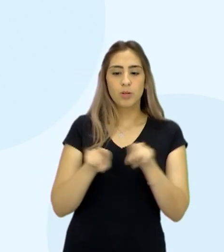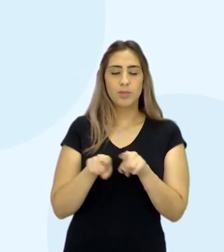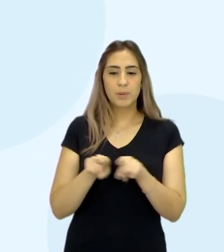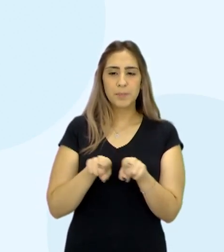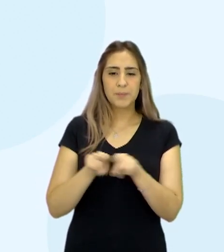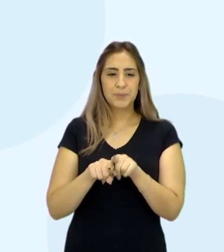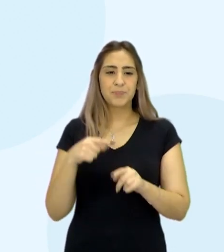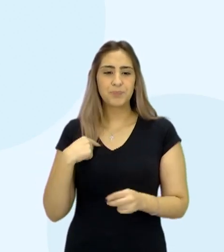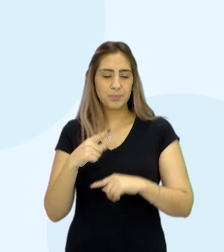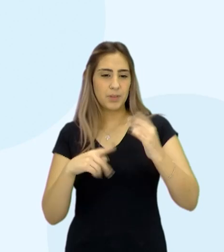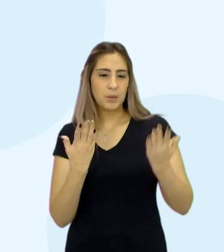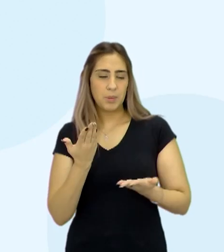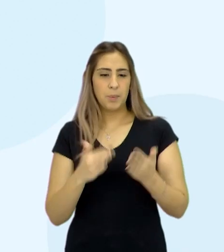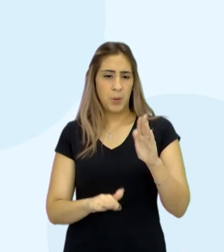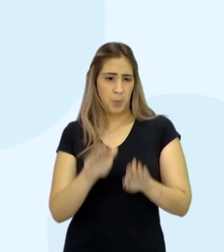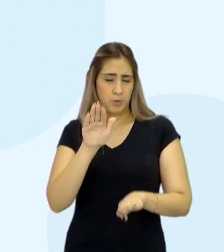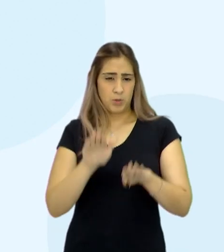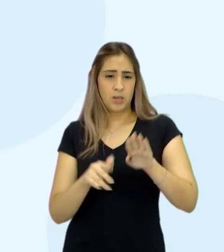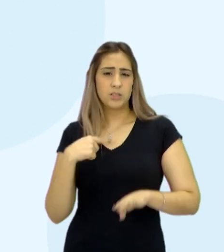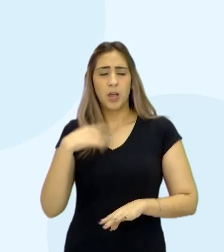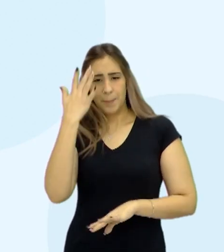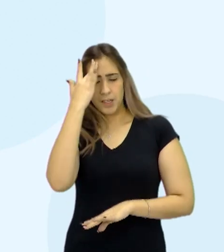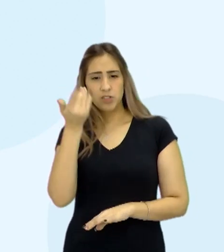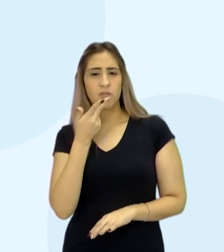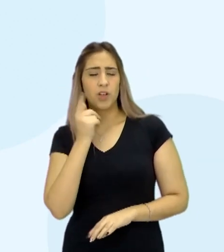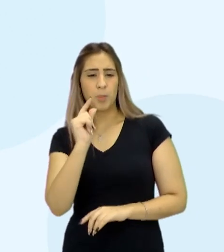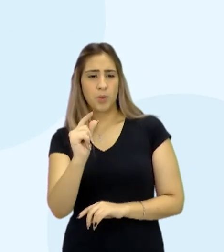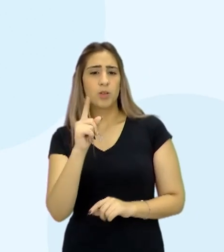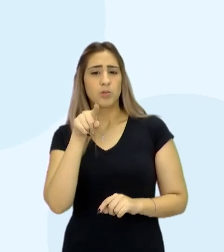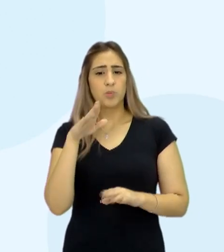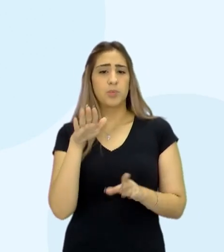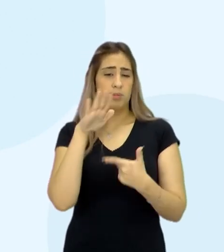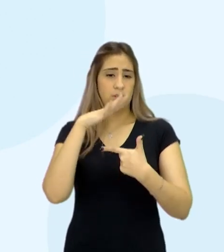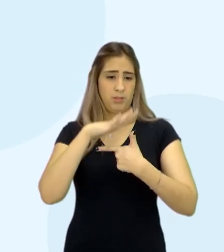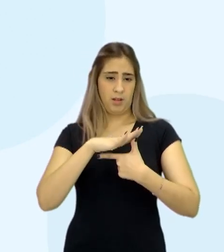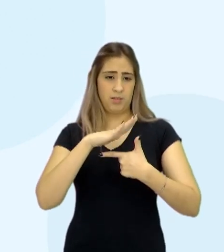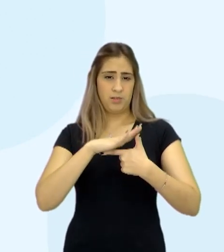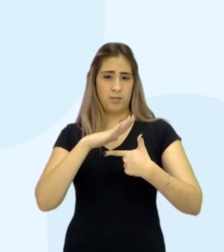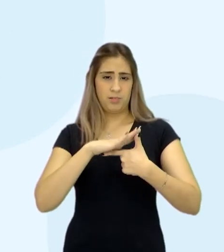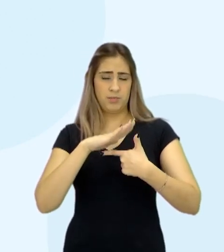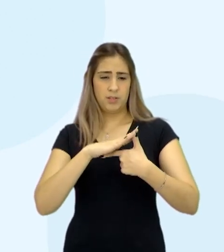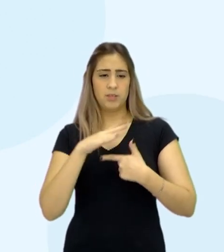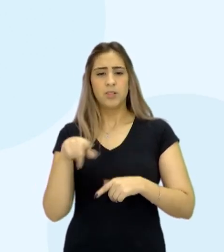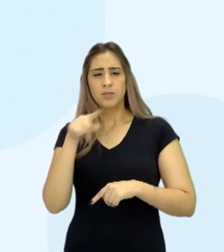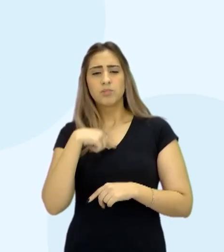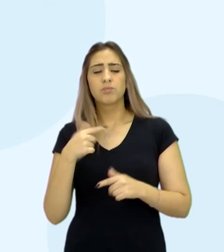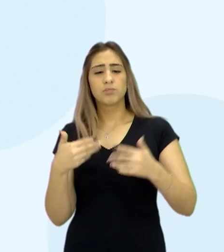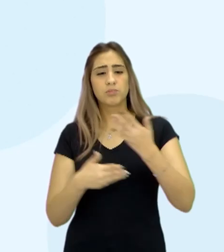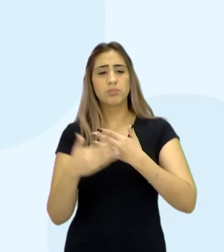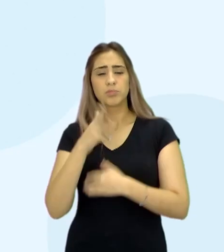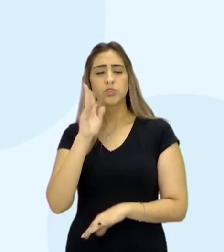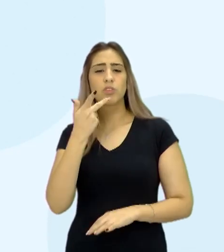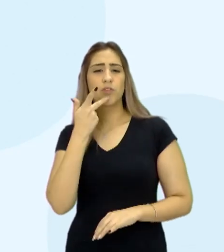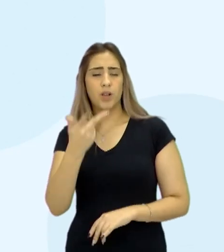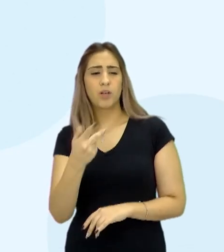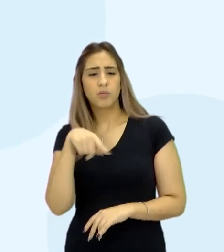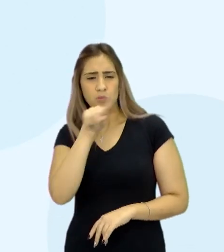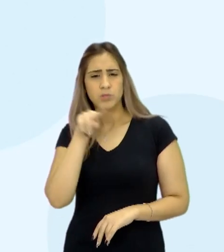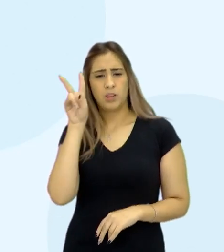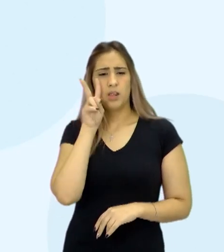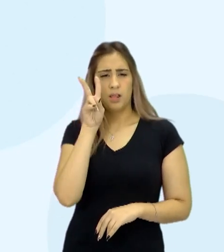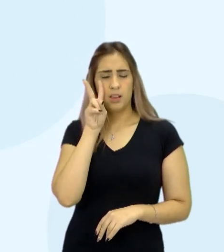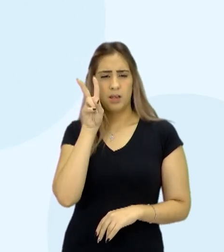de proporcionalidade. E amanhã a gente vai falar um pouquinho sobre o Teorema de Tales. Então, olha lá, ó, esse slide a gente já falou. Você se